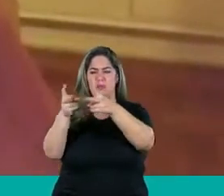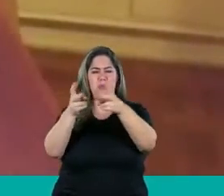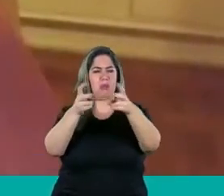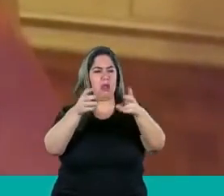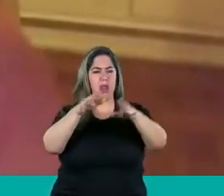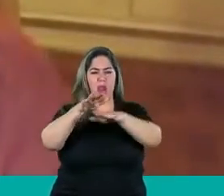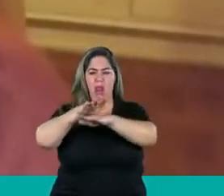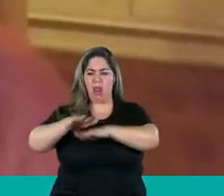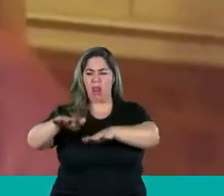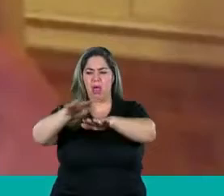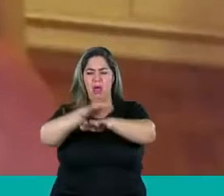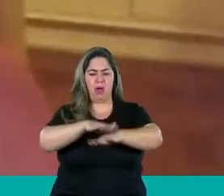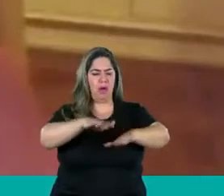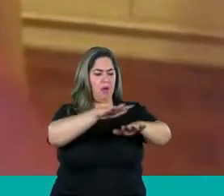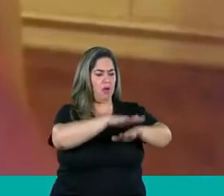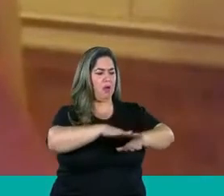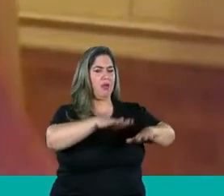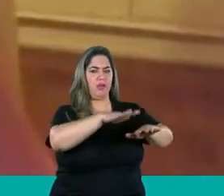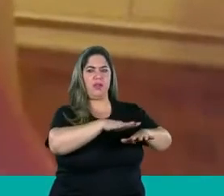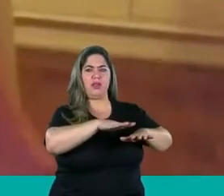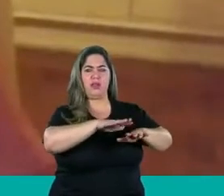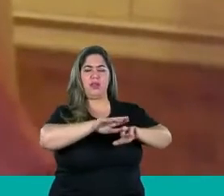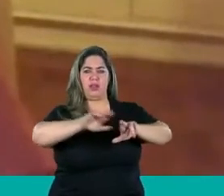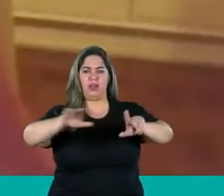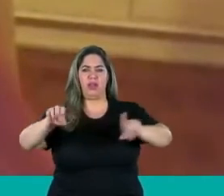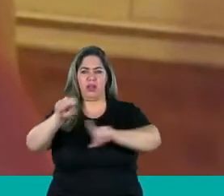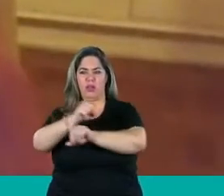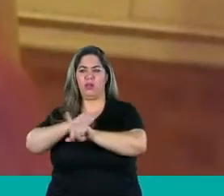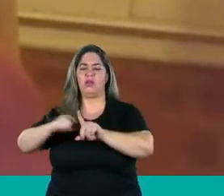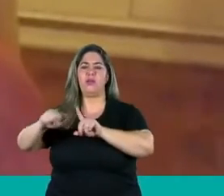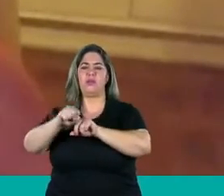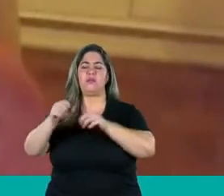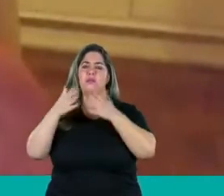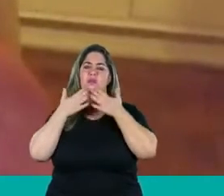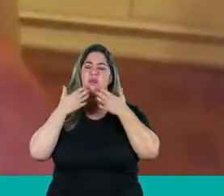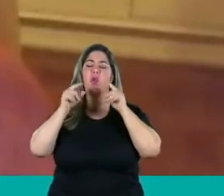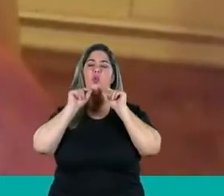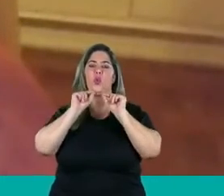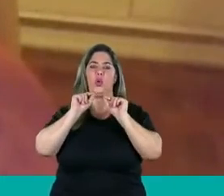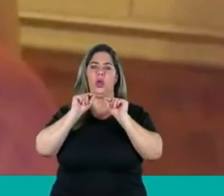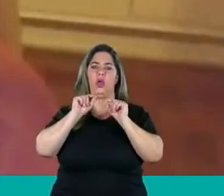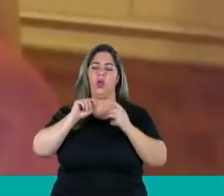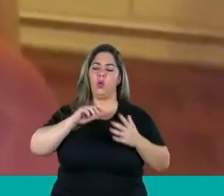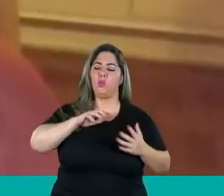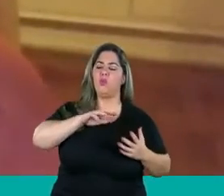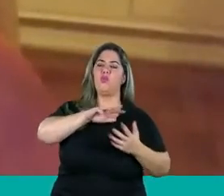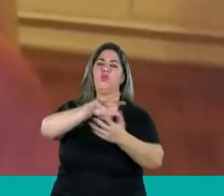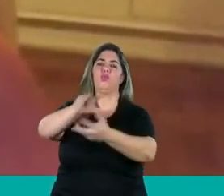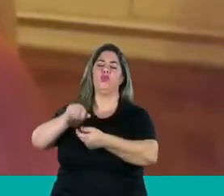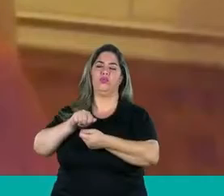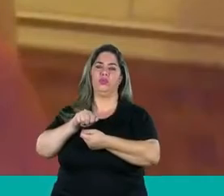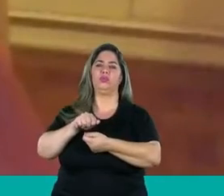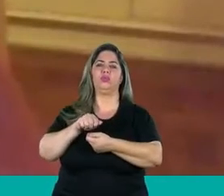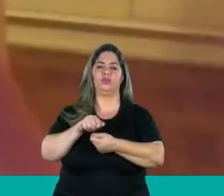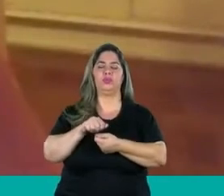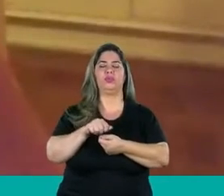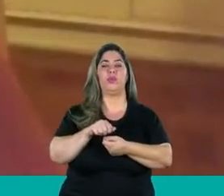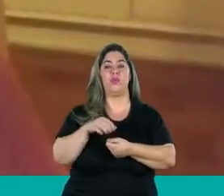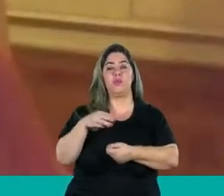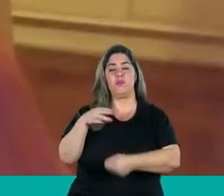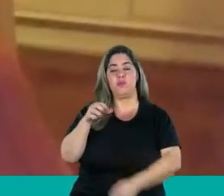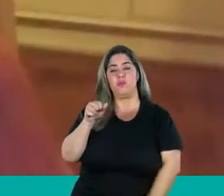e também nas diversas sociedades para melhorar o mundo. Como ele diz, o Mohan, nada